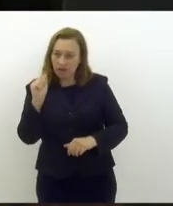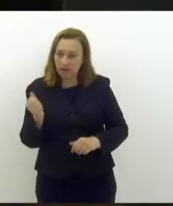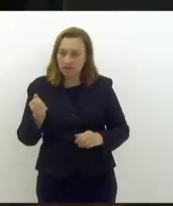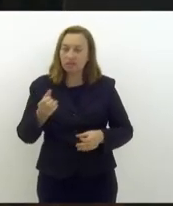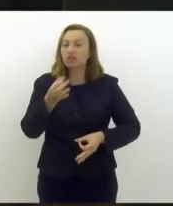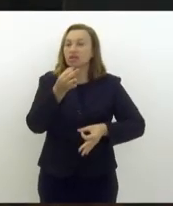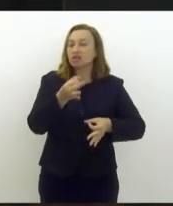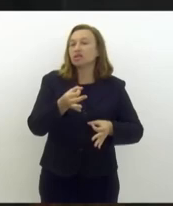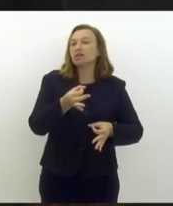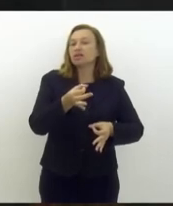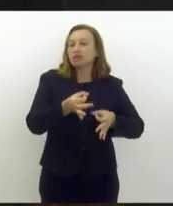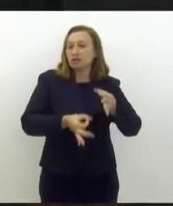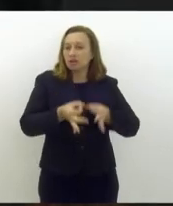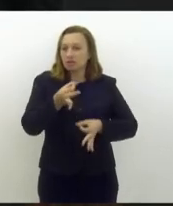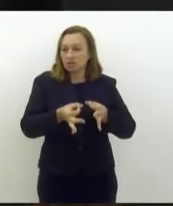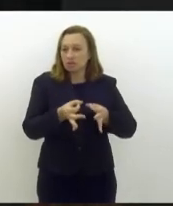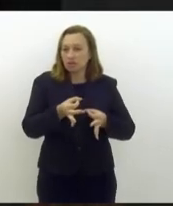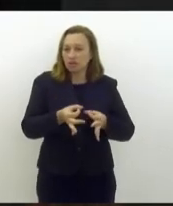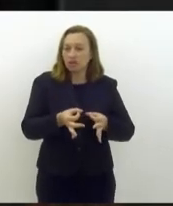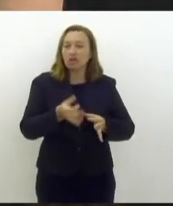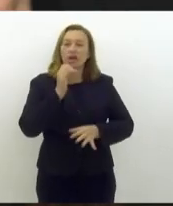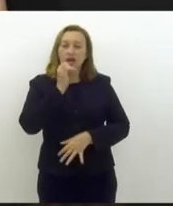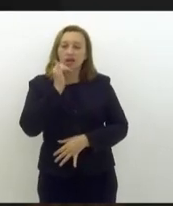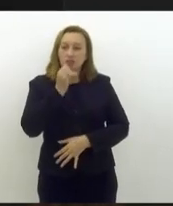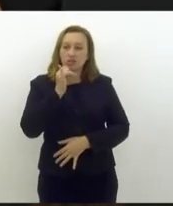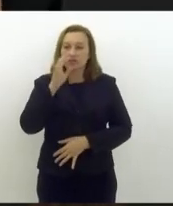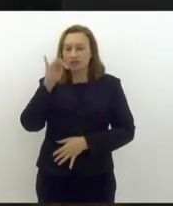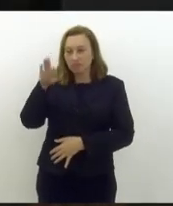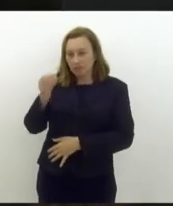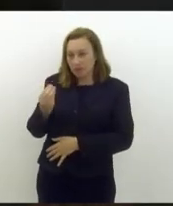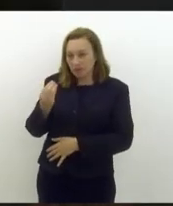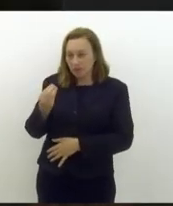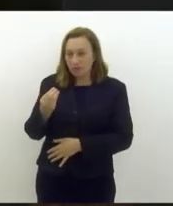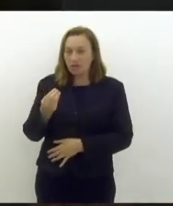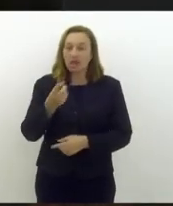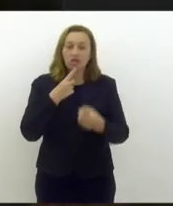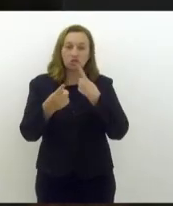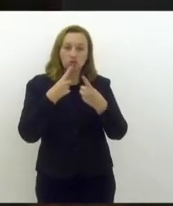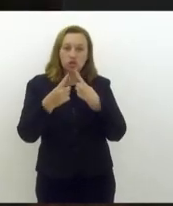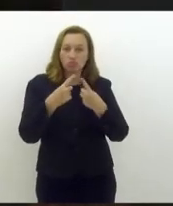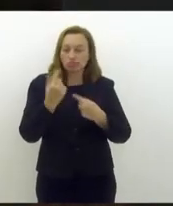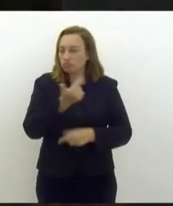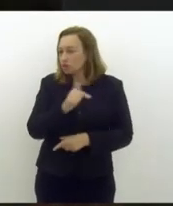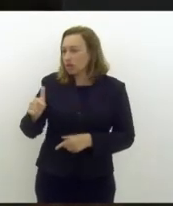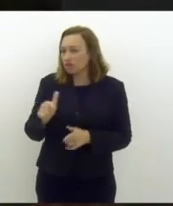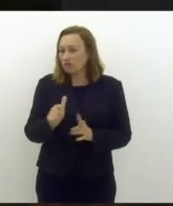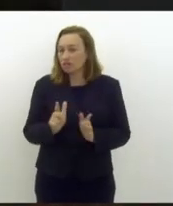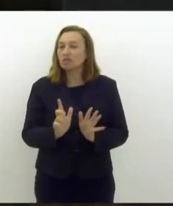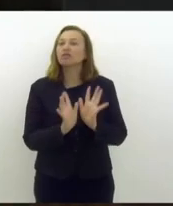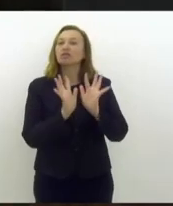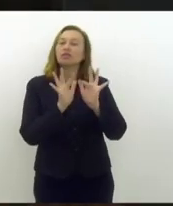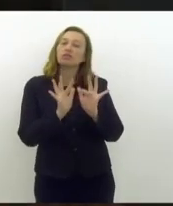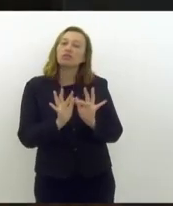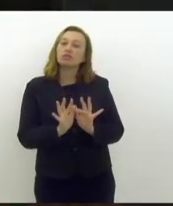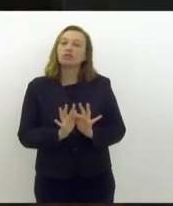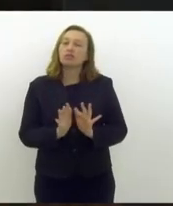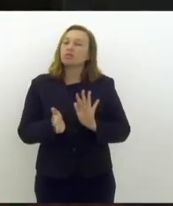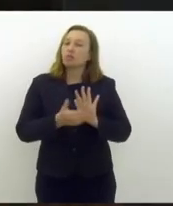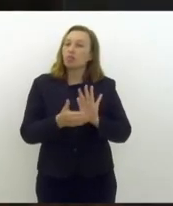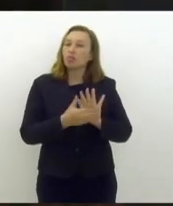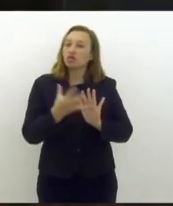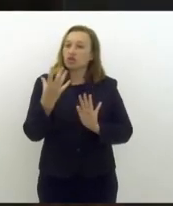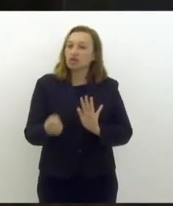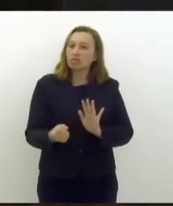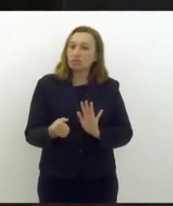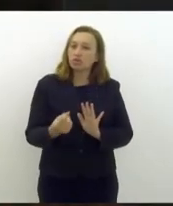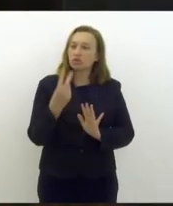juridicidade relatou Filipinho Habib's em discussão não havendo Quem Queira discutir encerrada discussão apresente